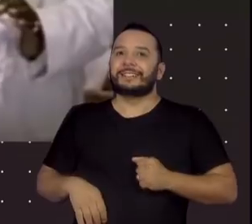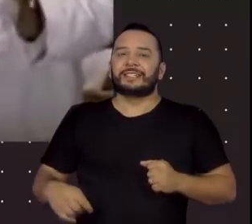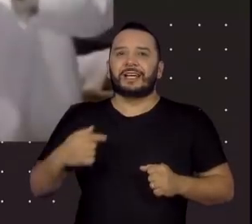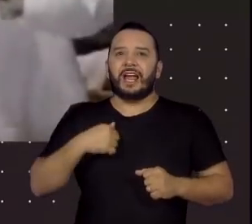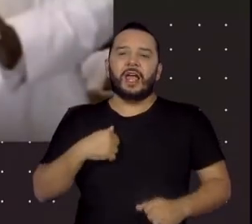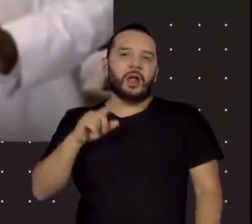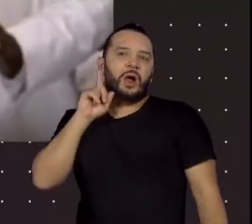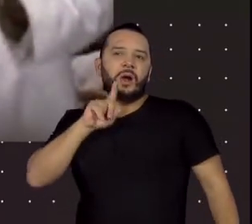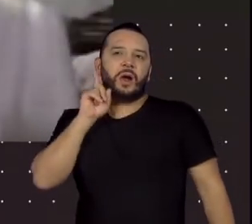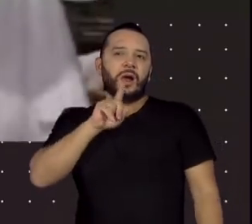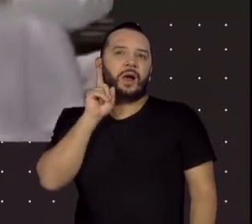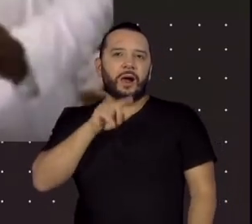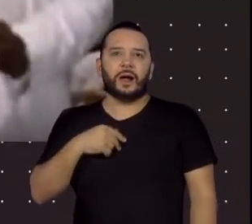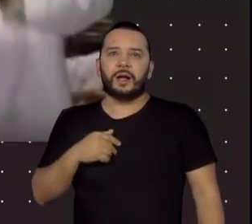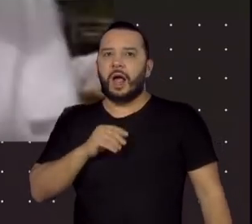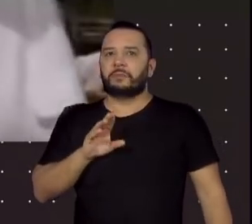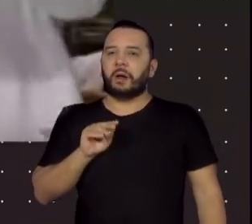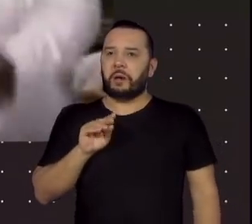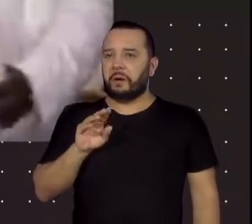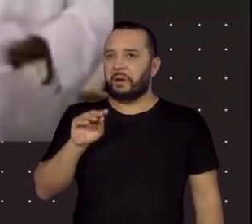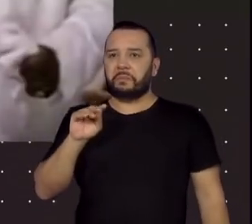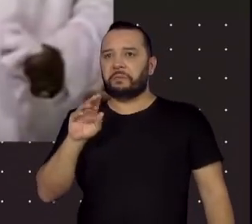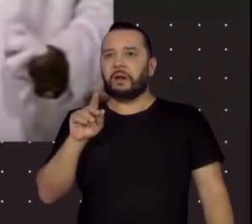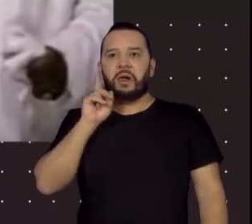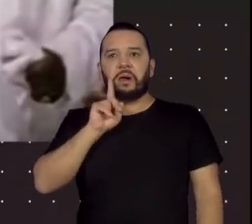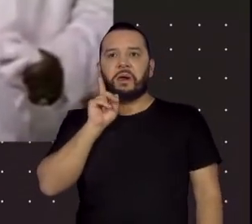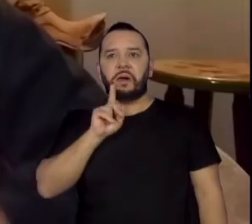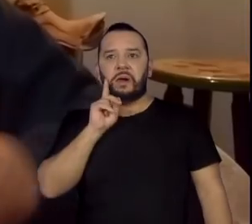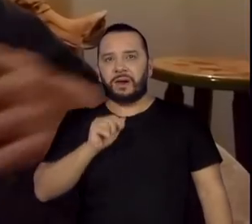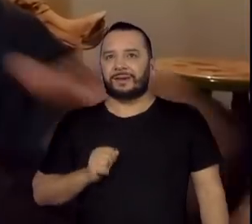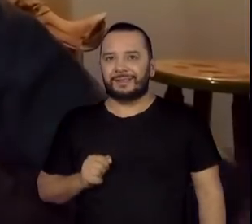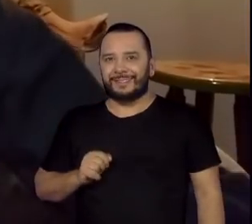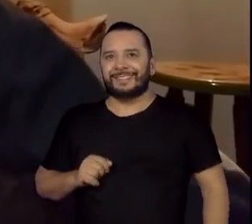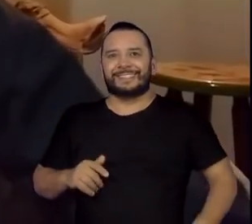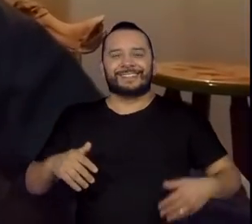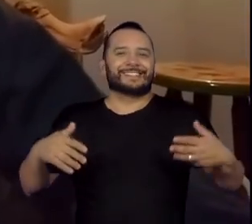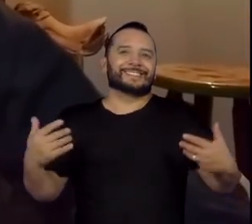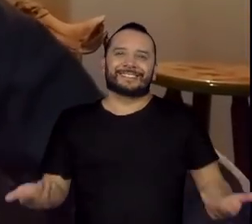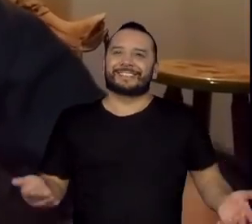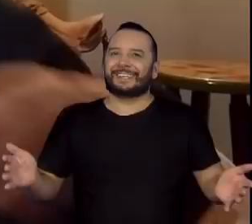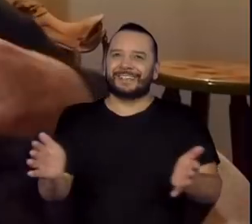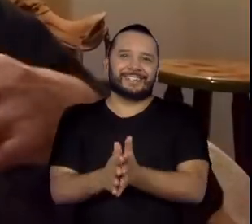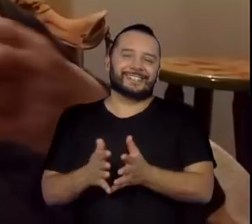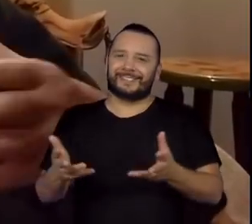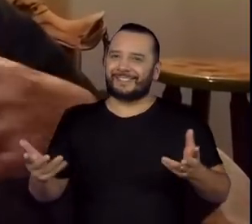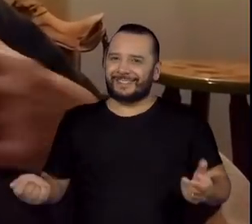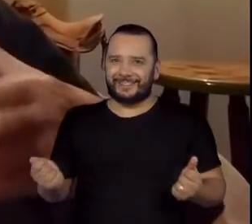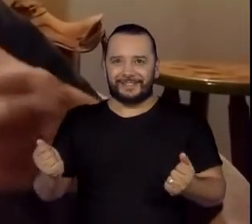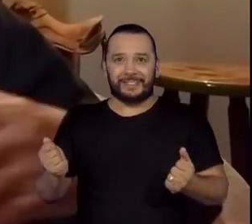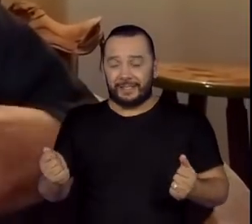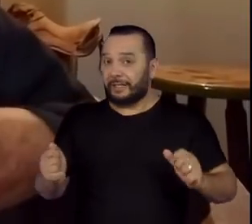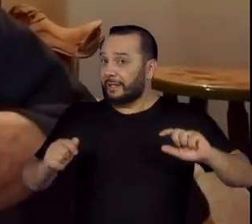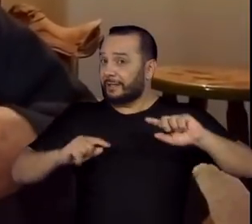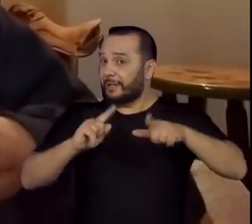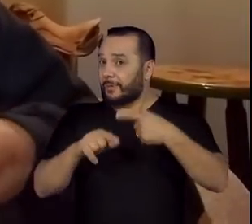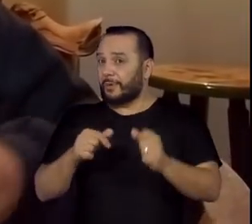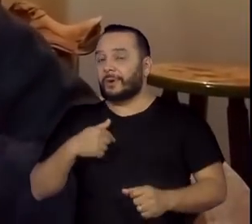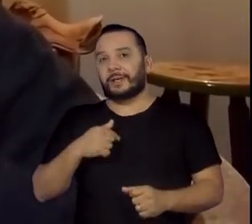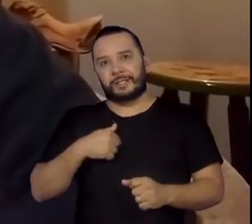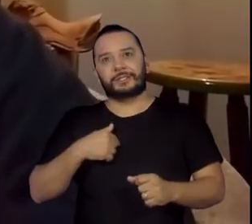americano, não? Que fazia com você aquela coisa, toda brincadeira. Coisas fantásticas. Depois nós continuamos a